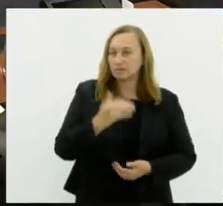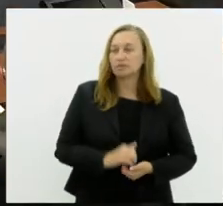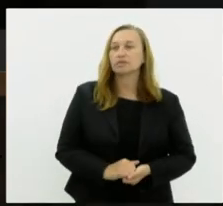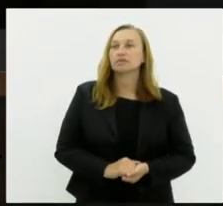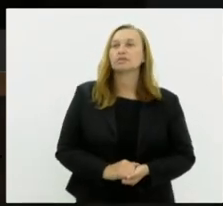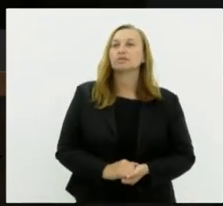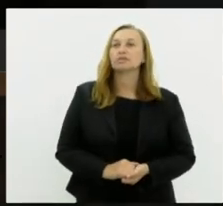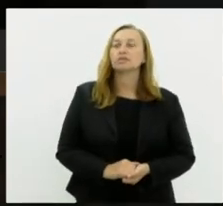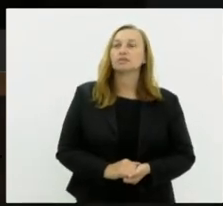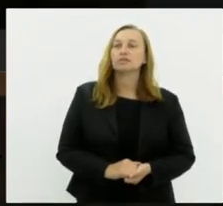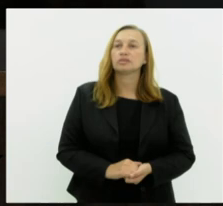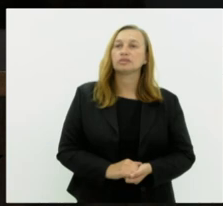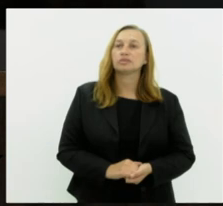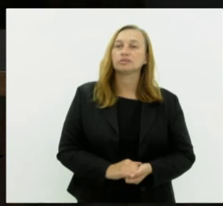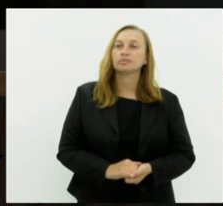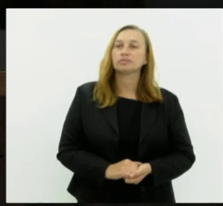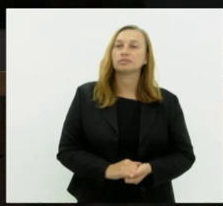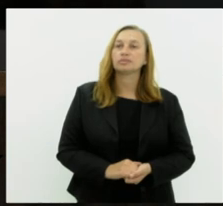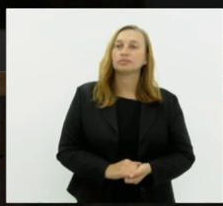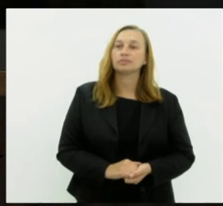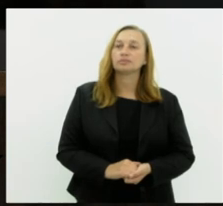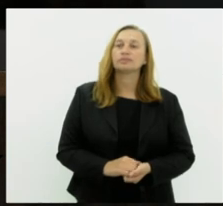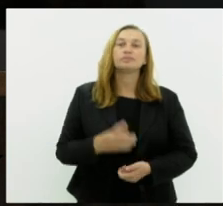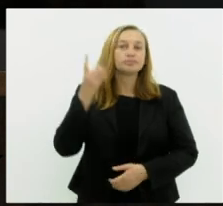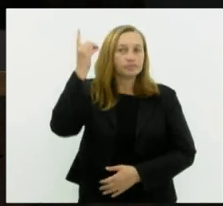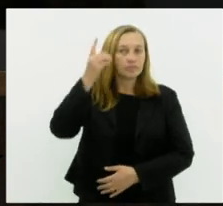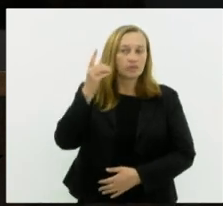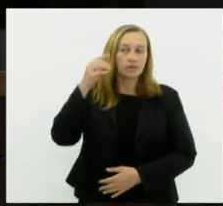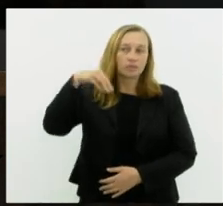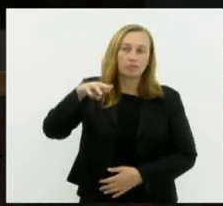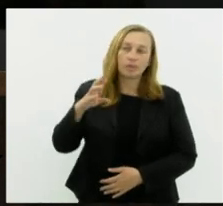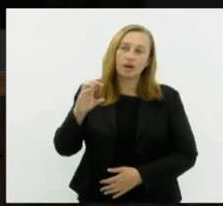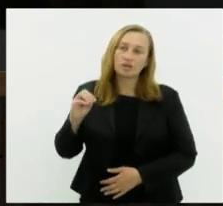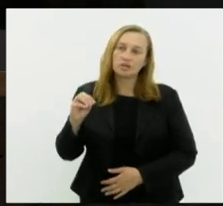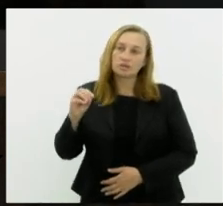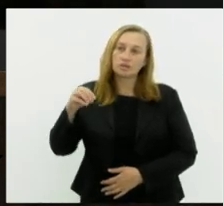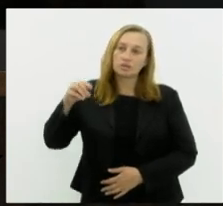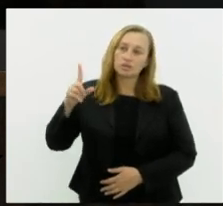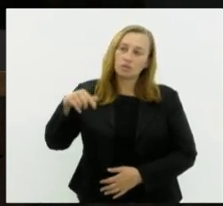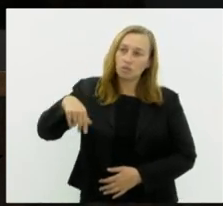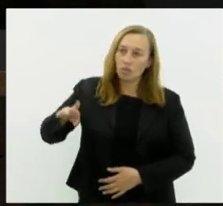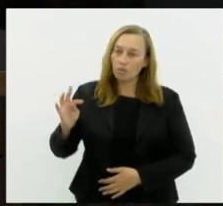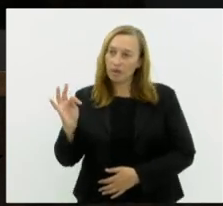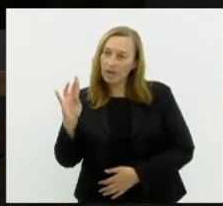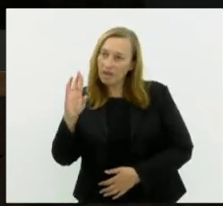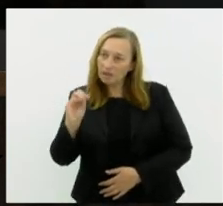Está consignado o voto contrário do deputado Márcio Gualberto ao PL